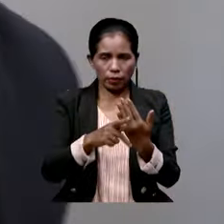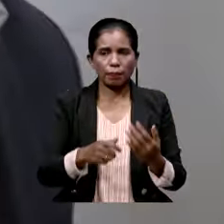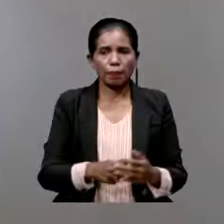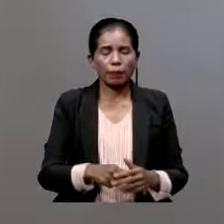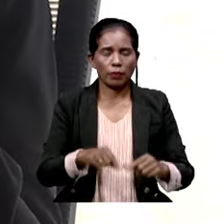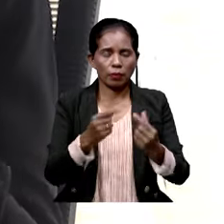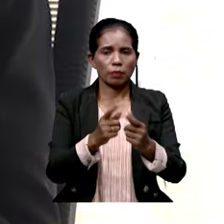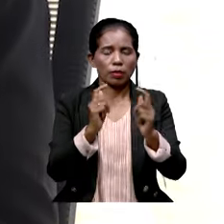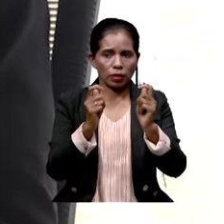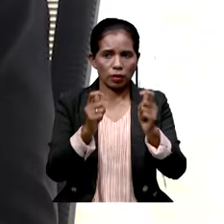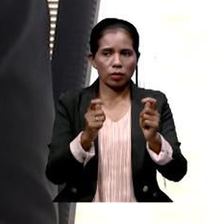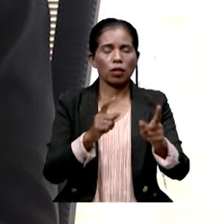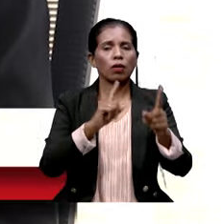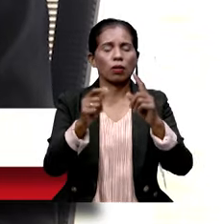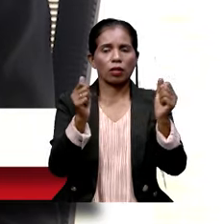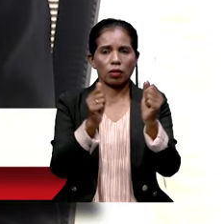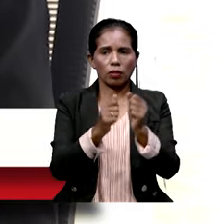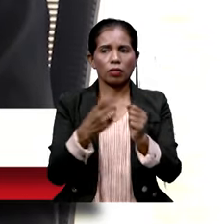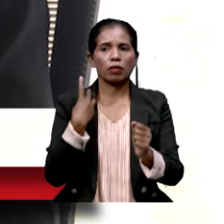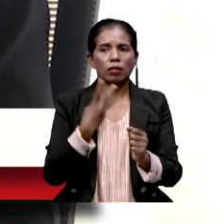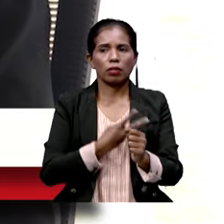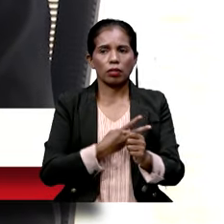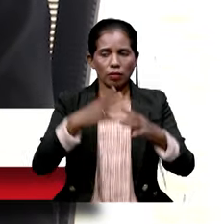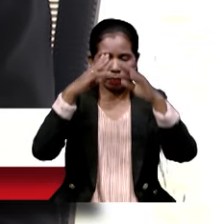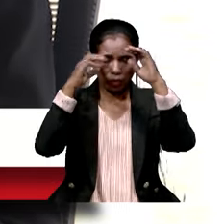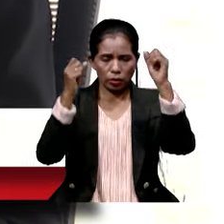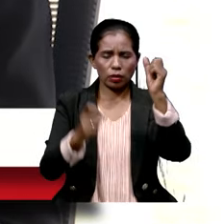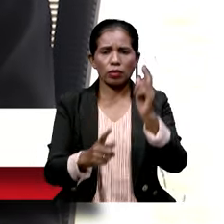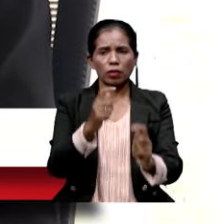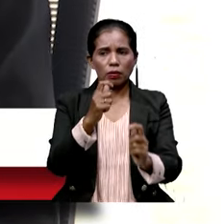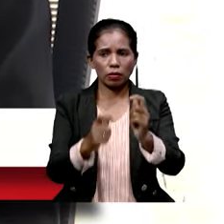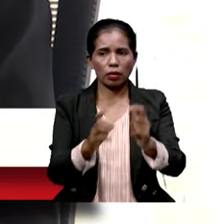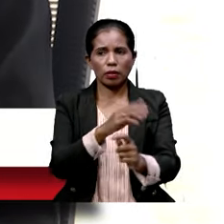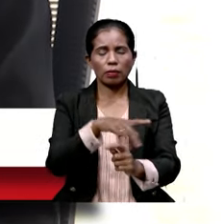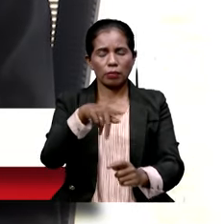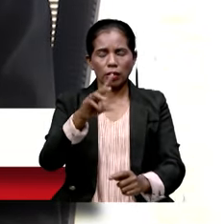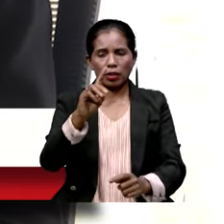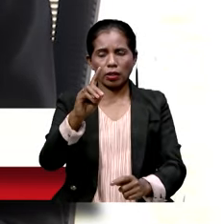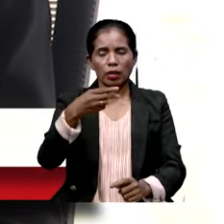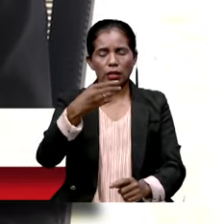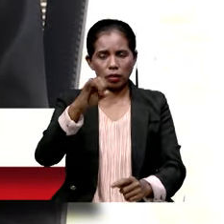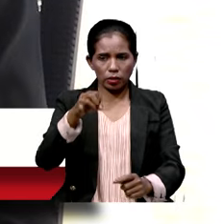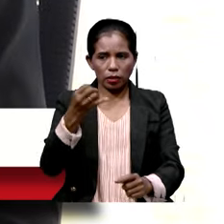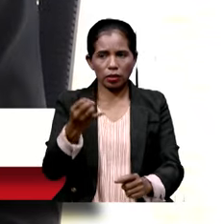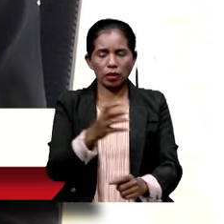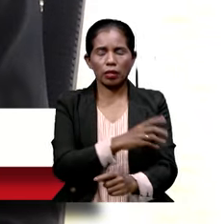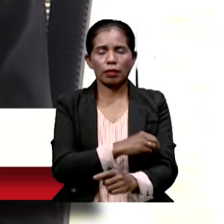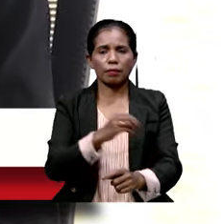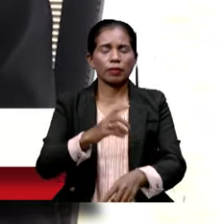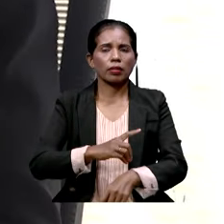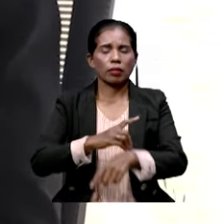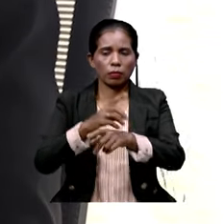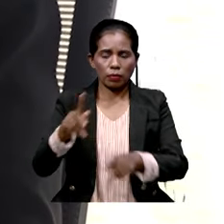tenta atumos colher hoje tenha Presidente do Tribunal de Recurso, Procurador-Geral da República, Defensor